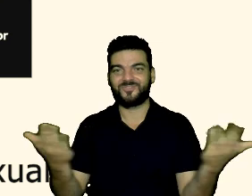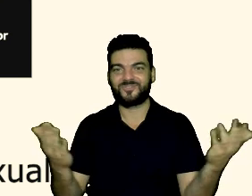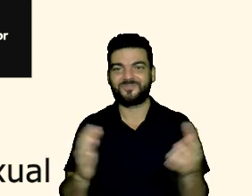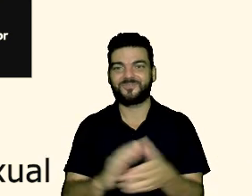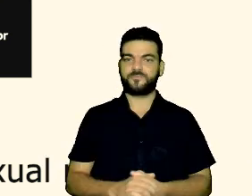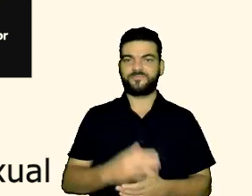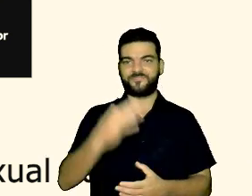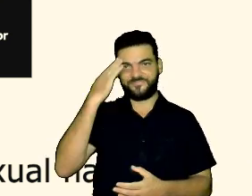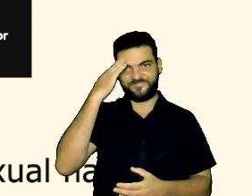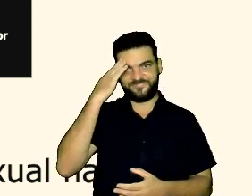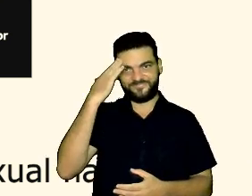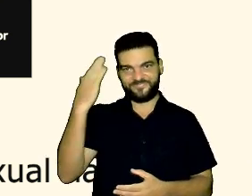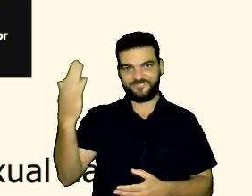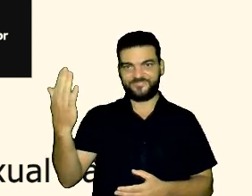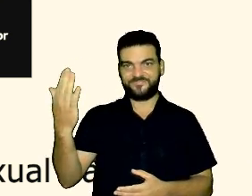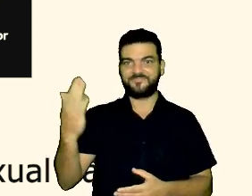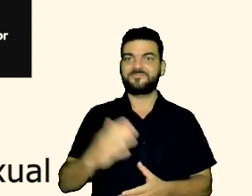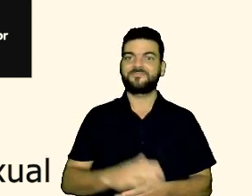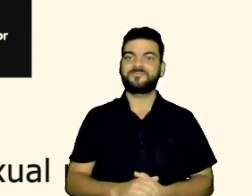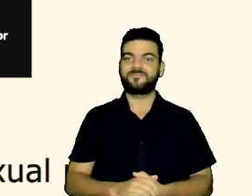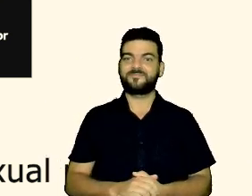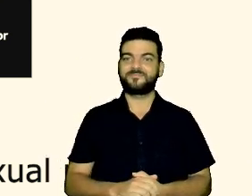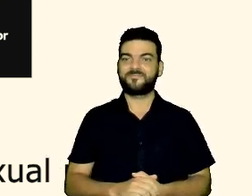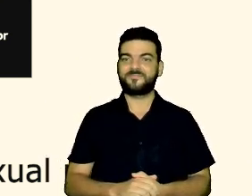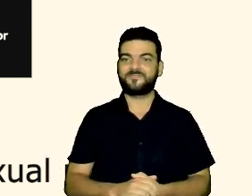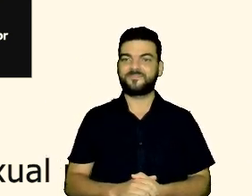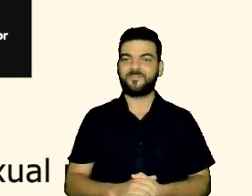Muito obrigada,